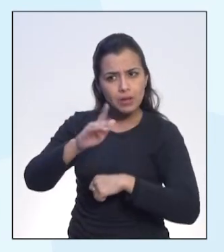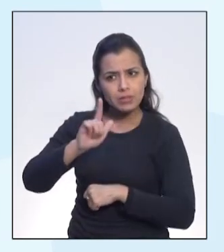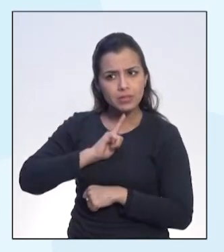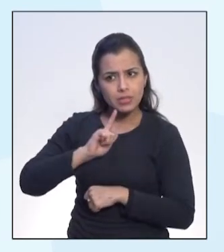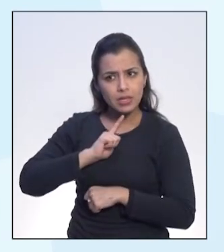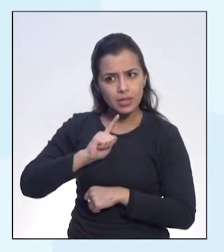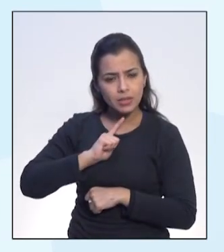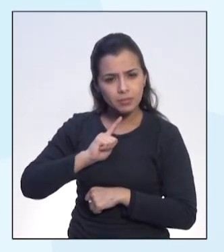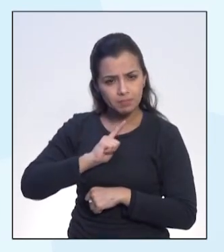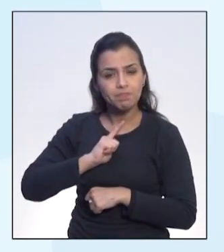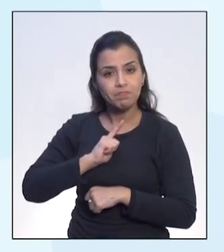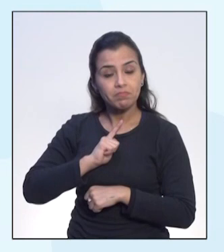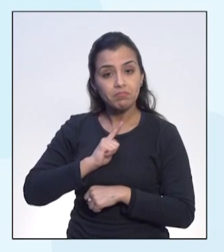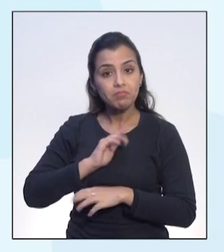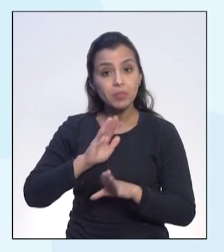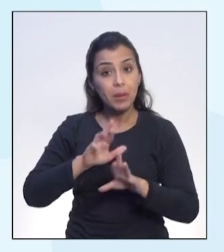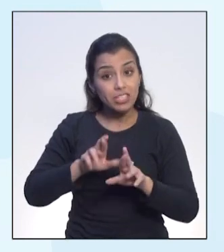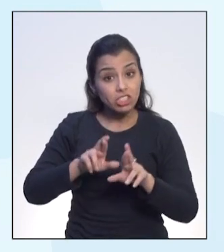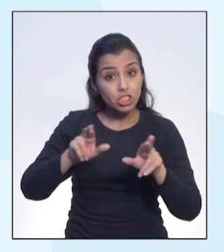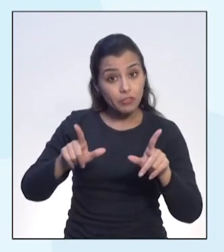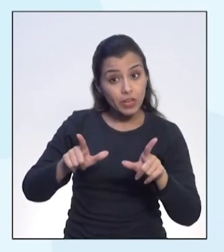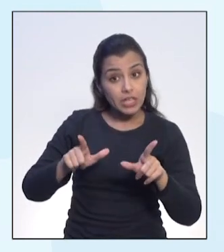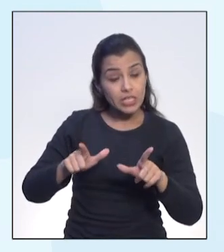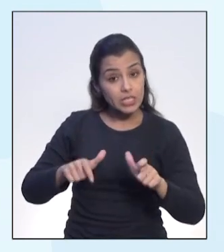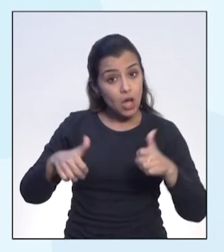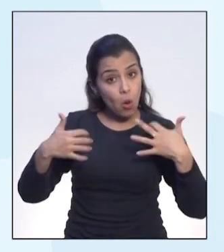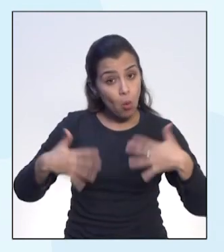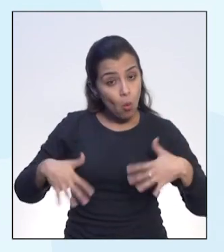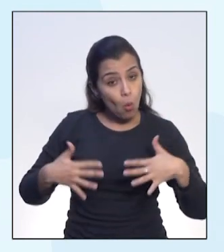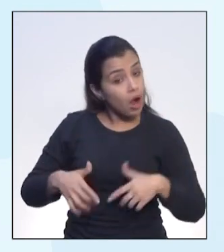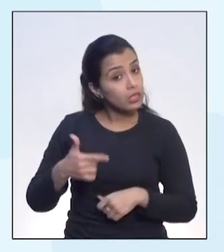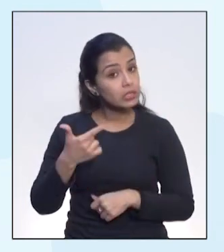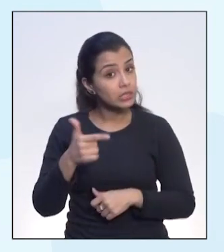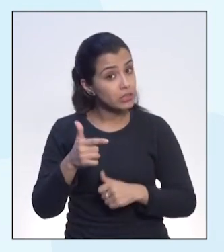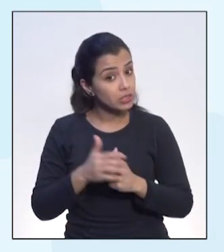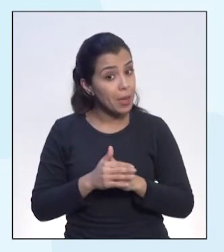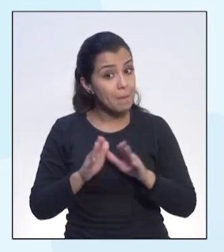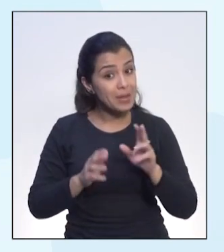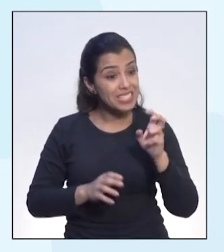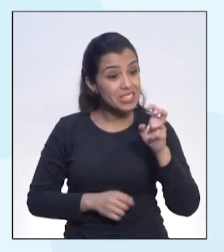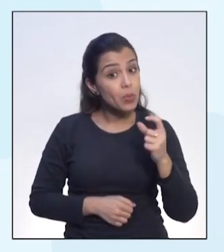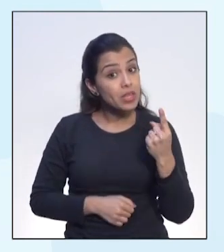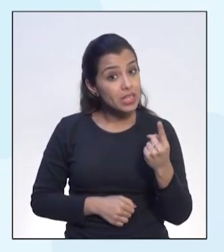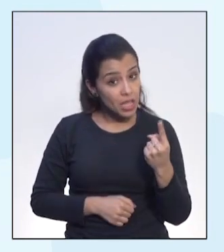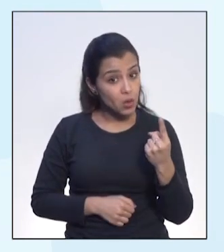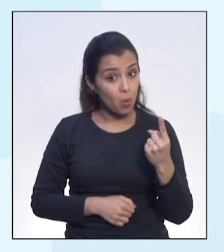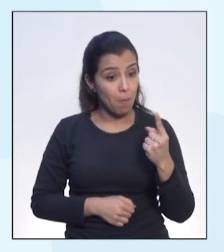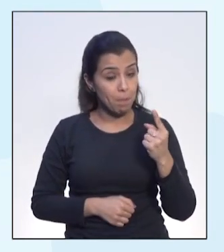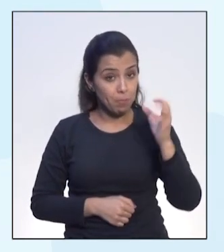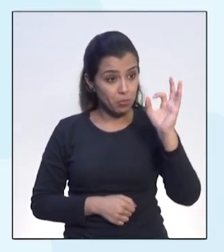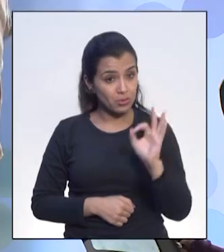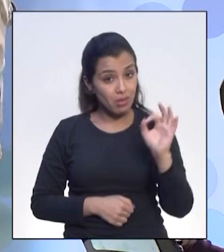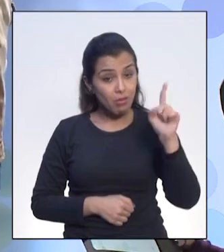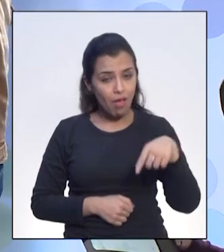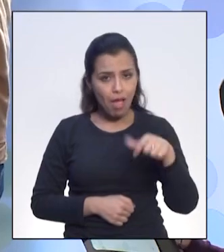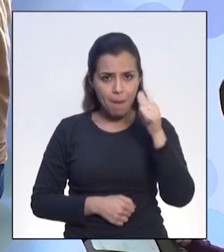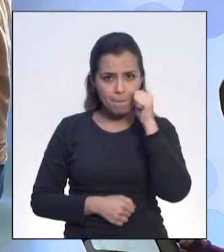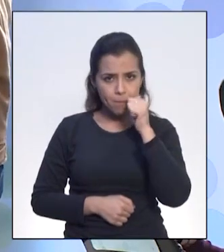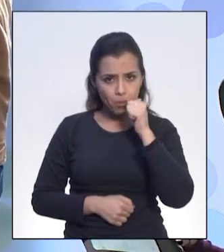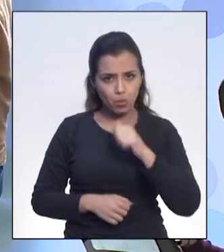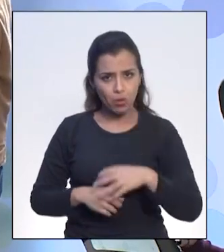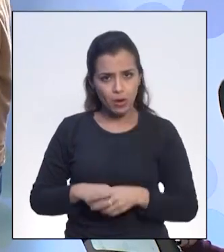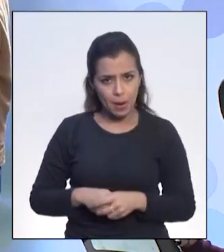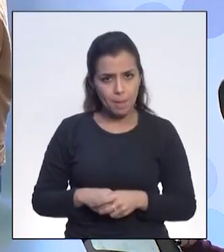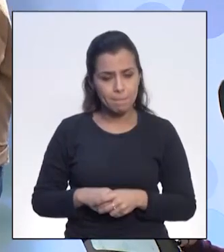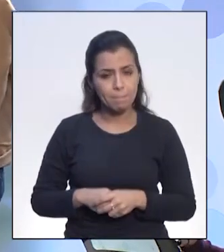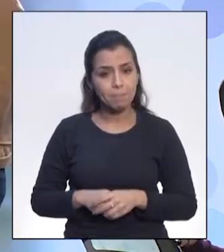país não é assim uma diferença muito grande, mas 51% nós somos mulheres. E por que isso